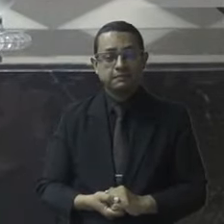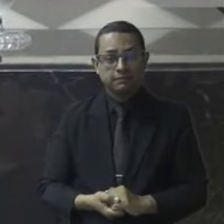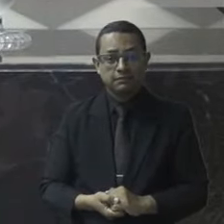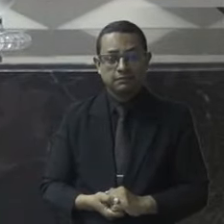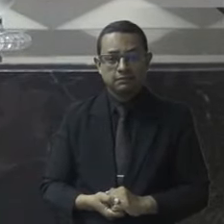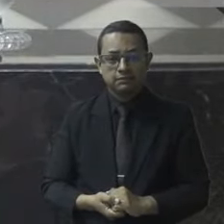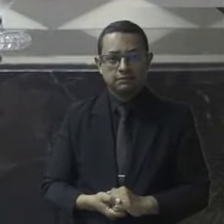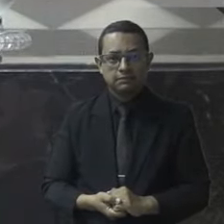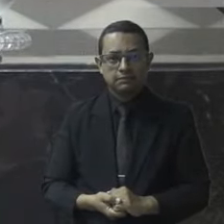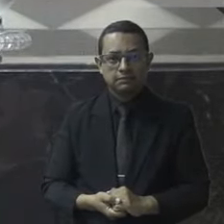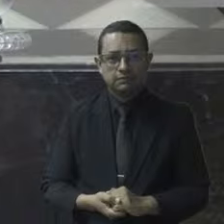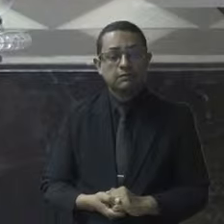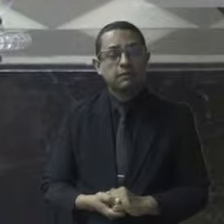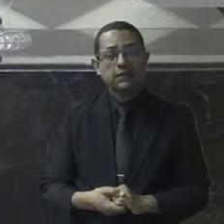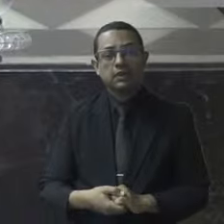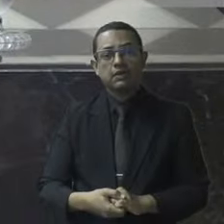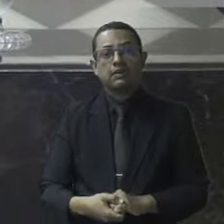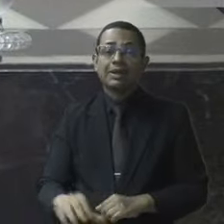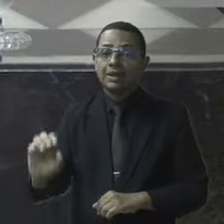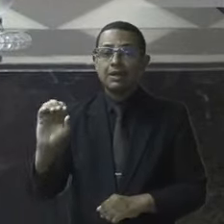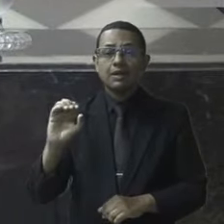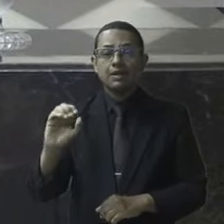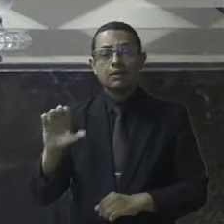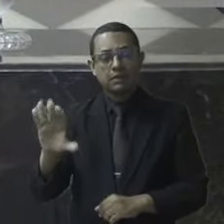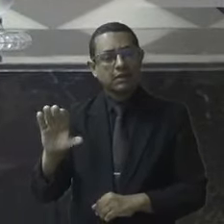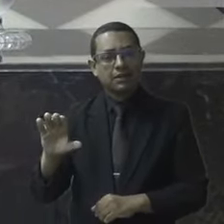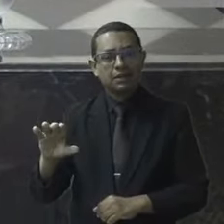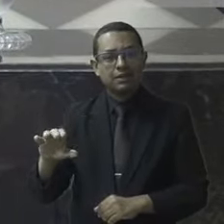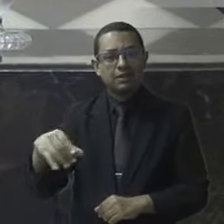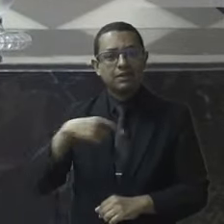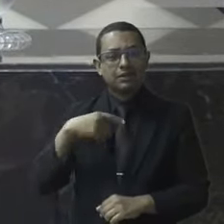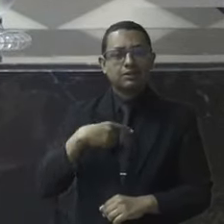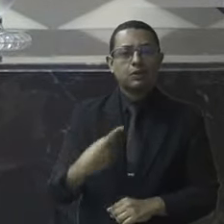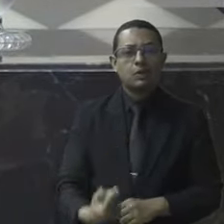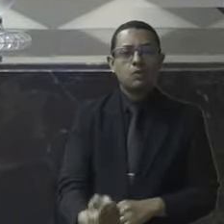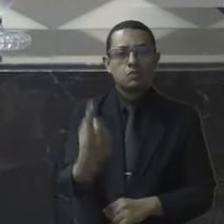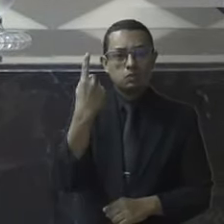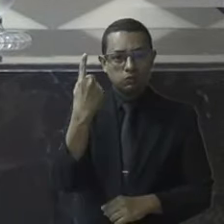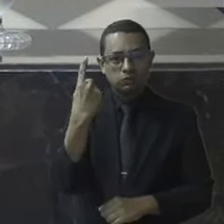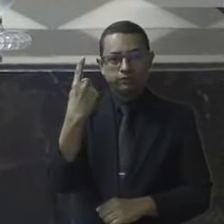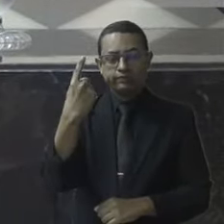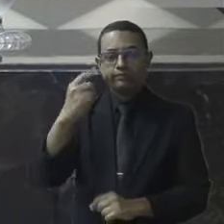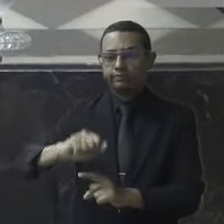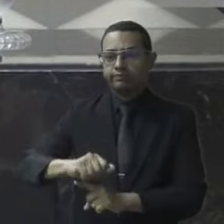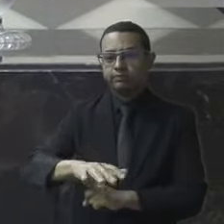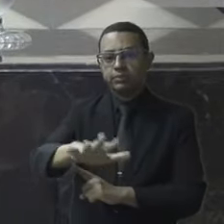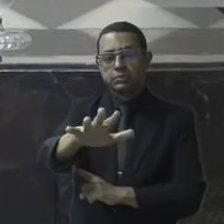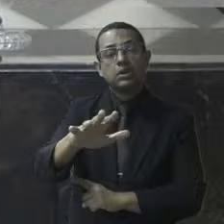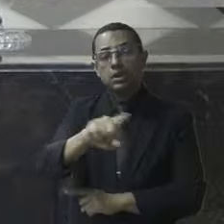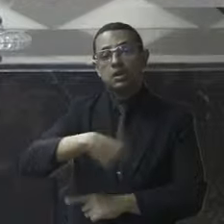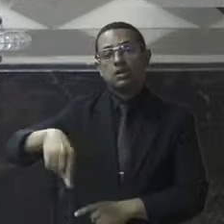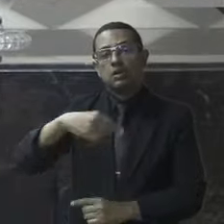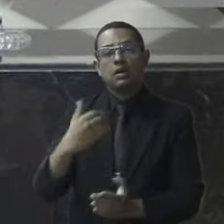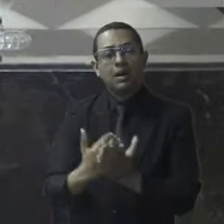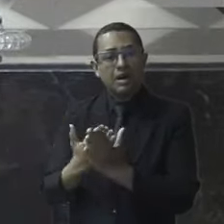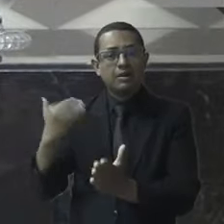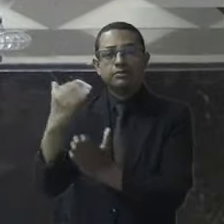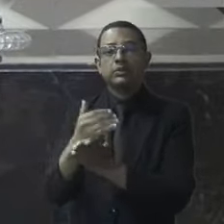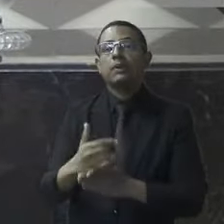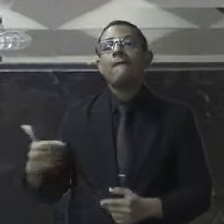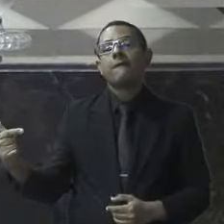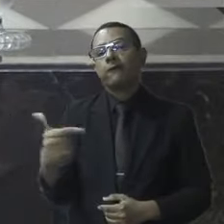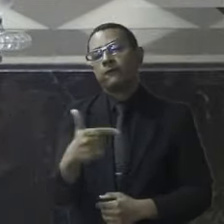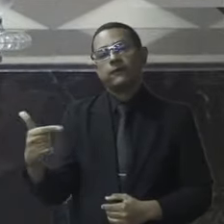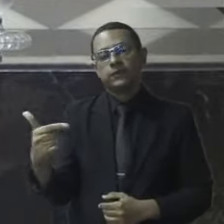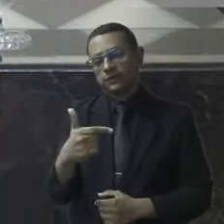Nós em Caucaia, só tinha um posto de transmissão. Nós aumentamos para 22